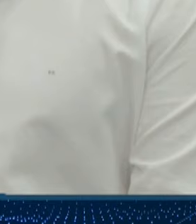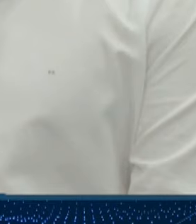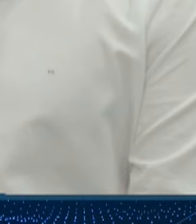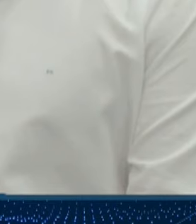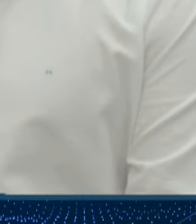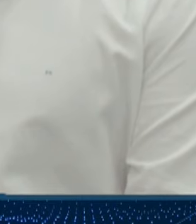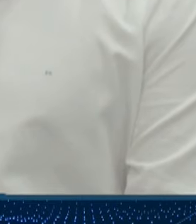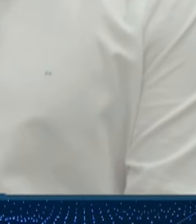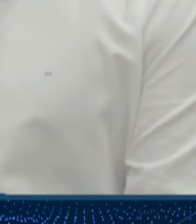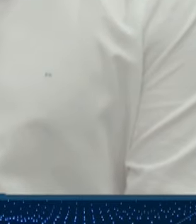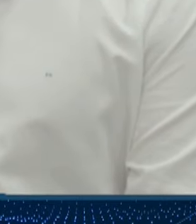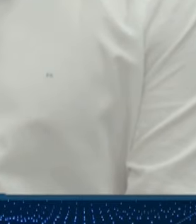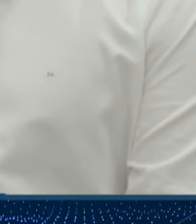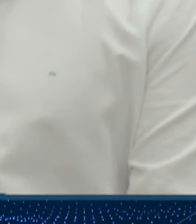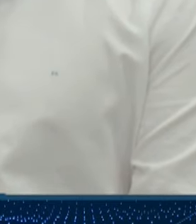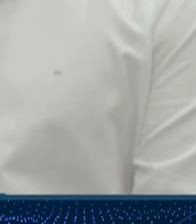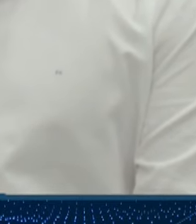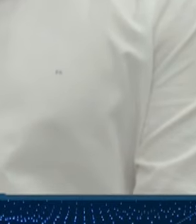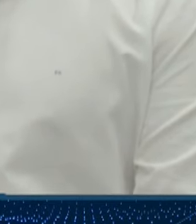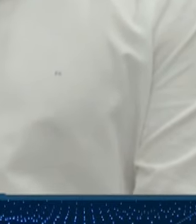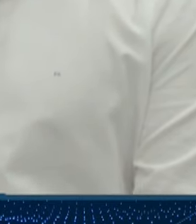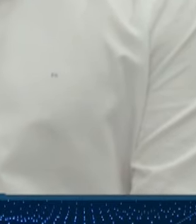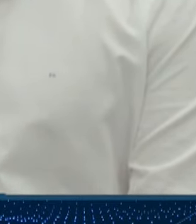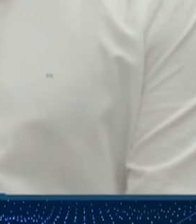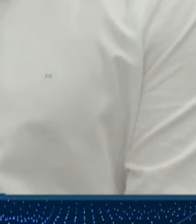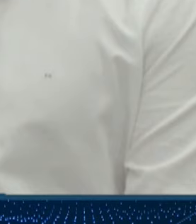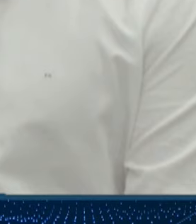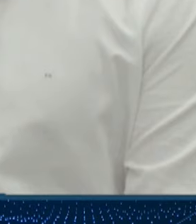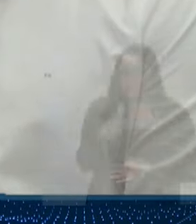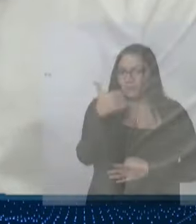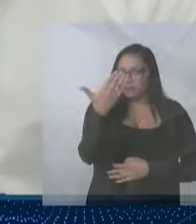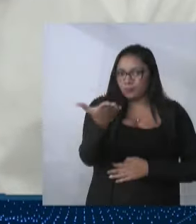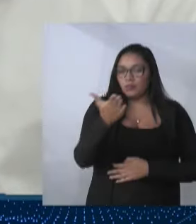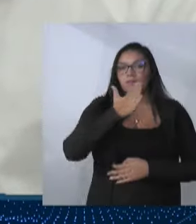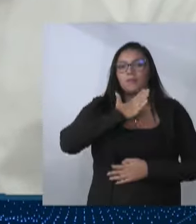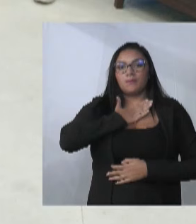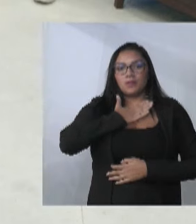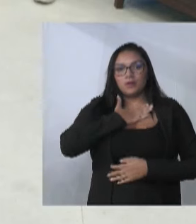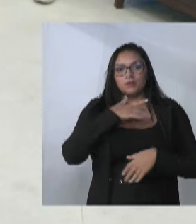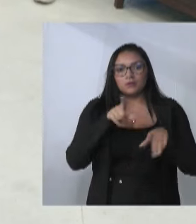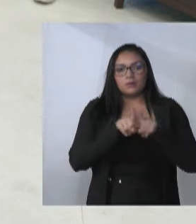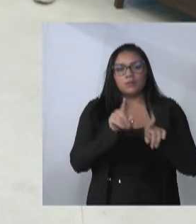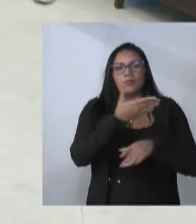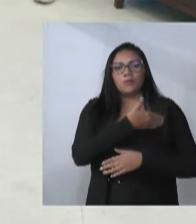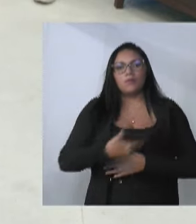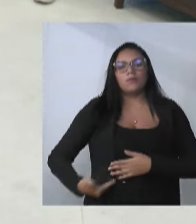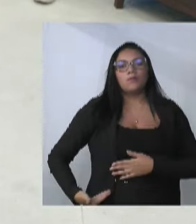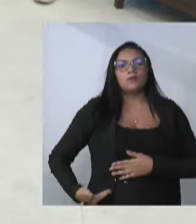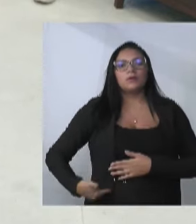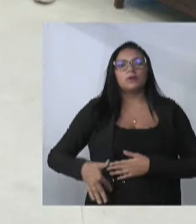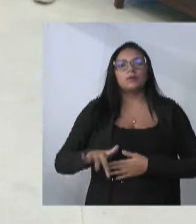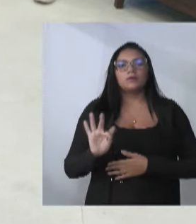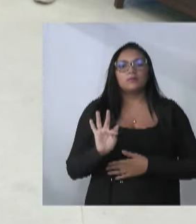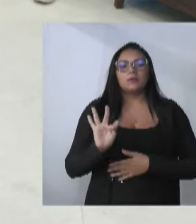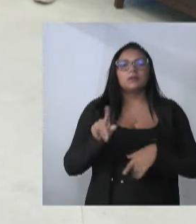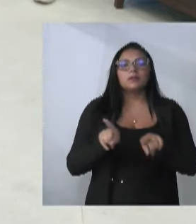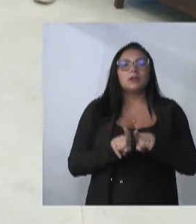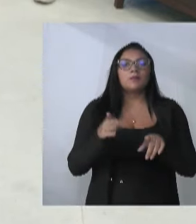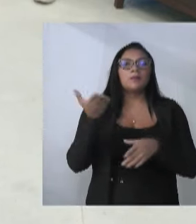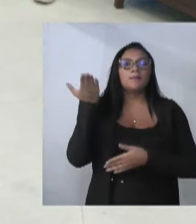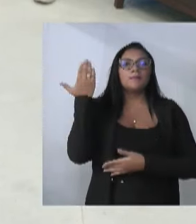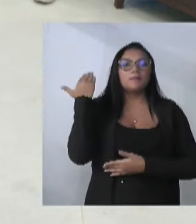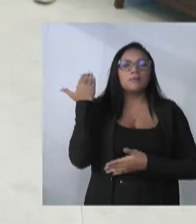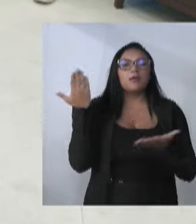Teresina? Fui no governo de Vossa Excelência, que é também meu, o governo federal, no governo passado e neste